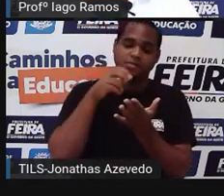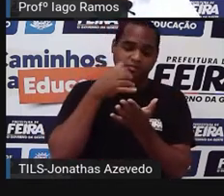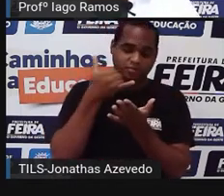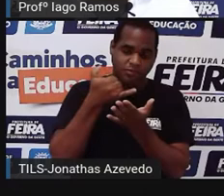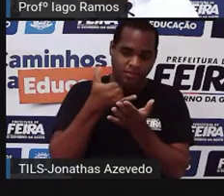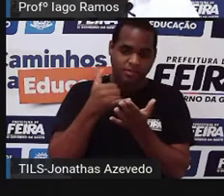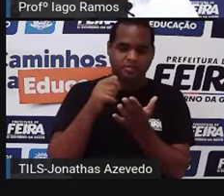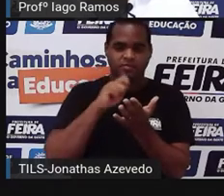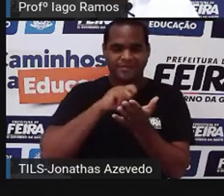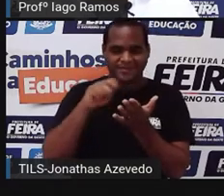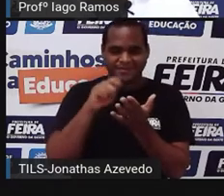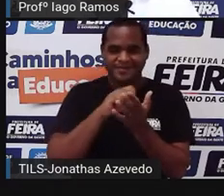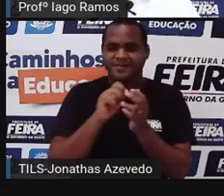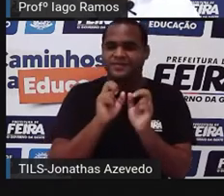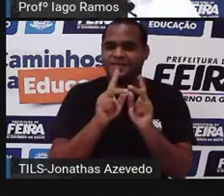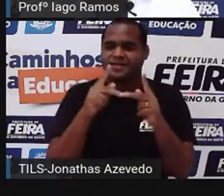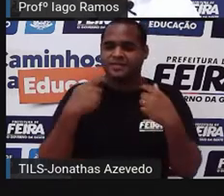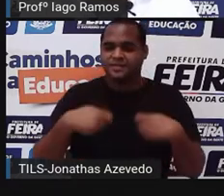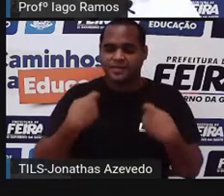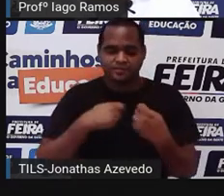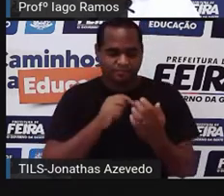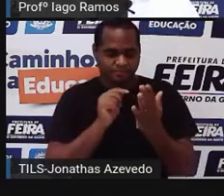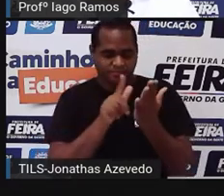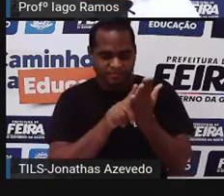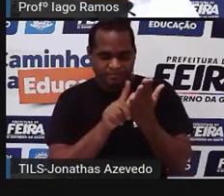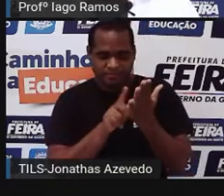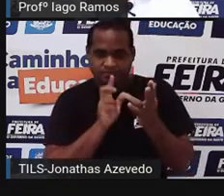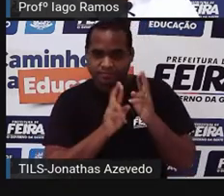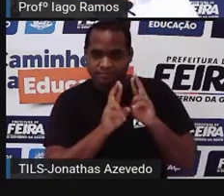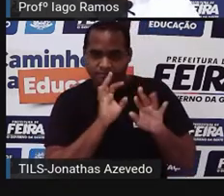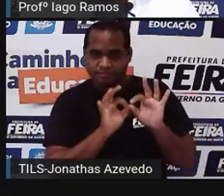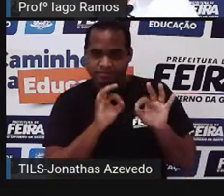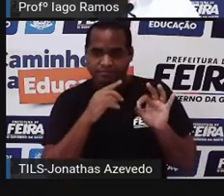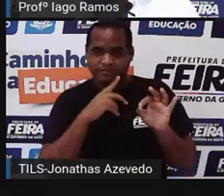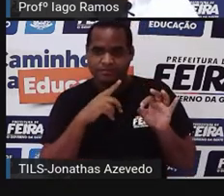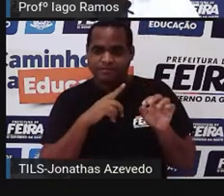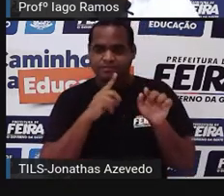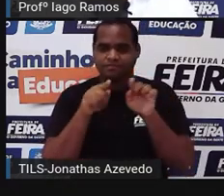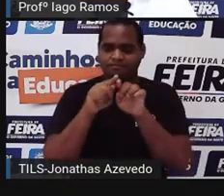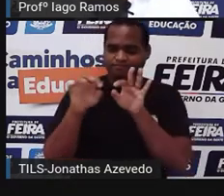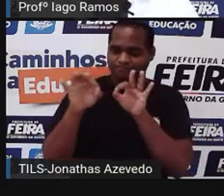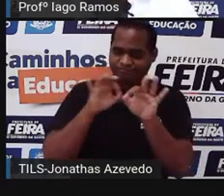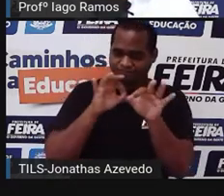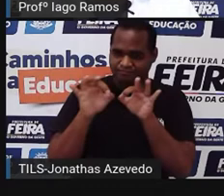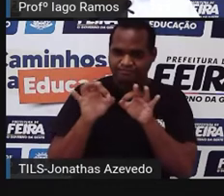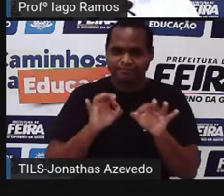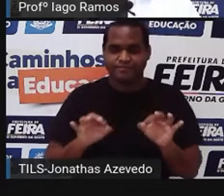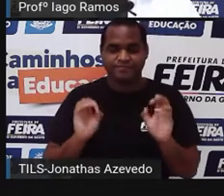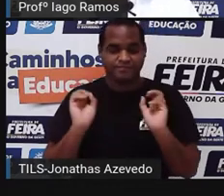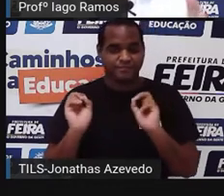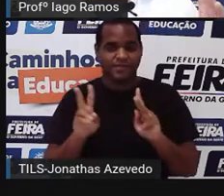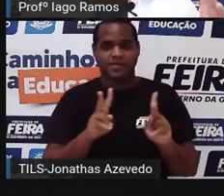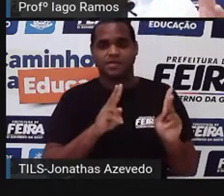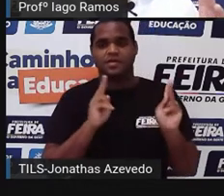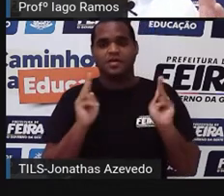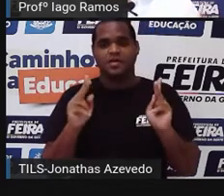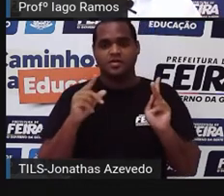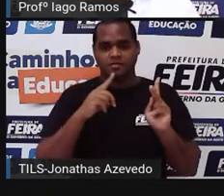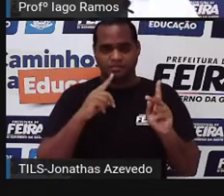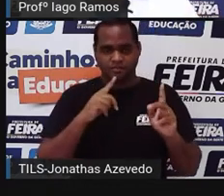porque você vai precisar fazer aí um rascunho uma construção tá e